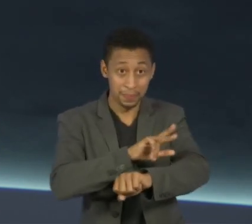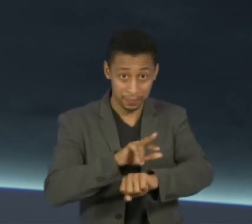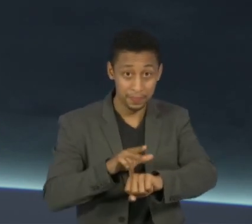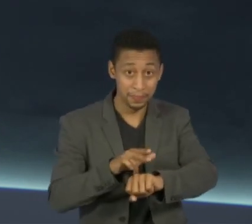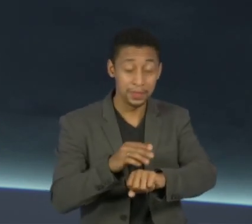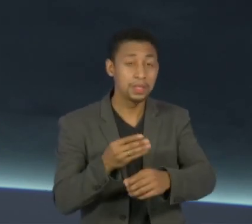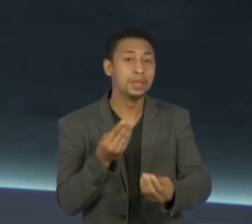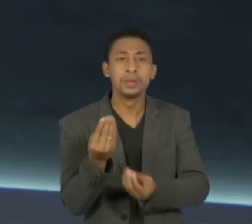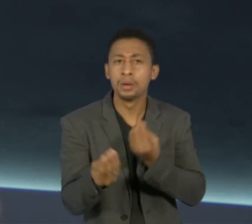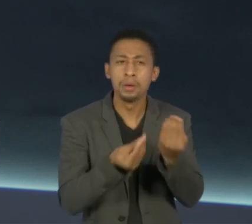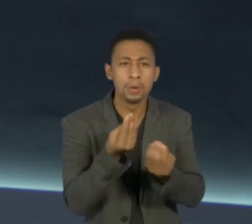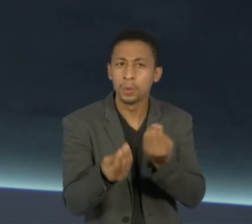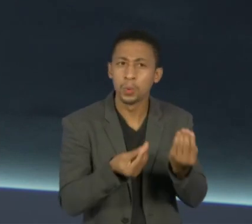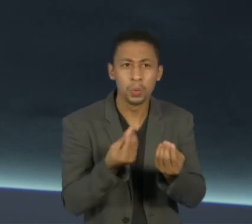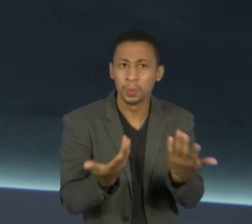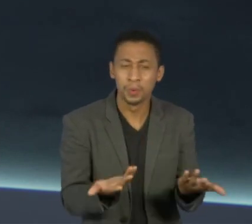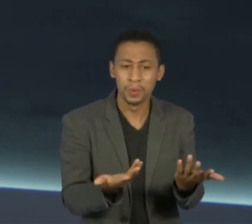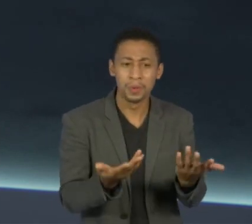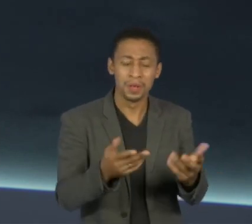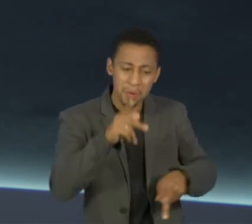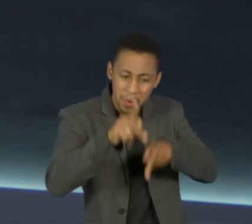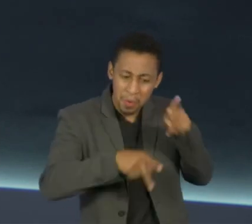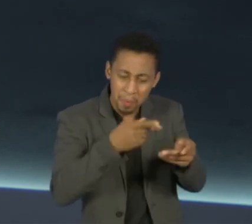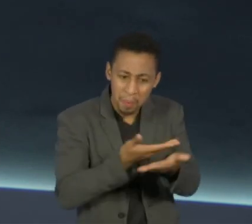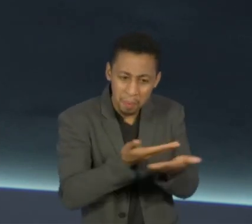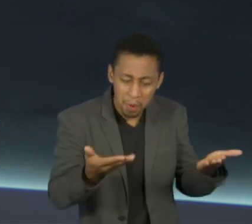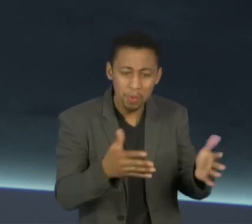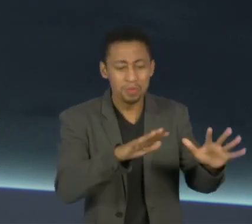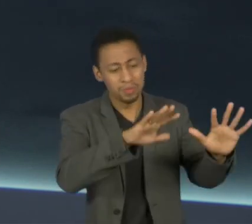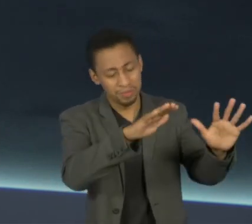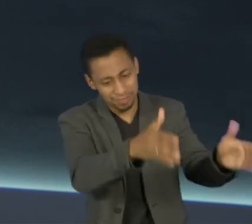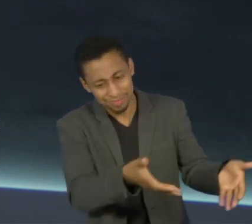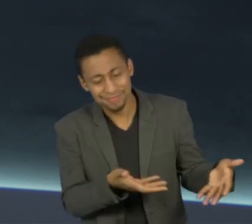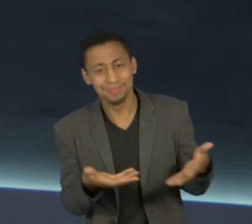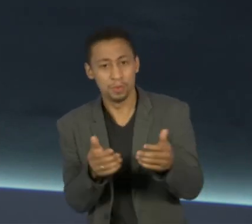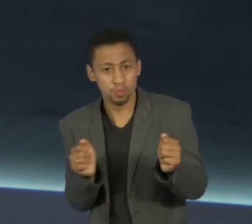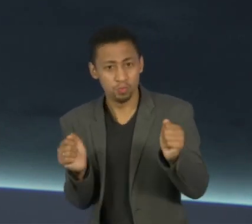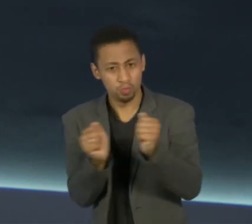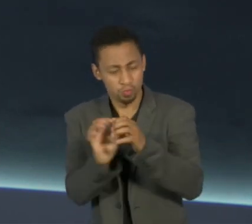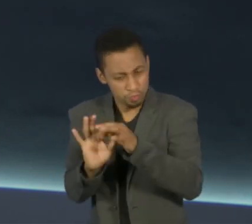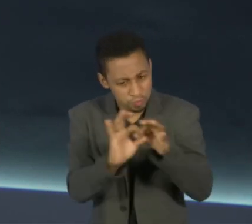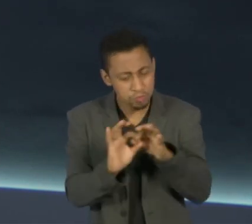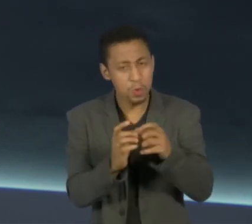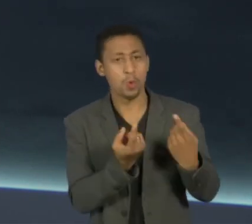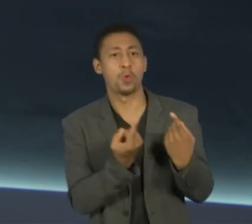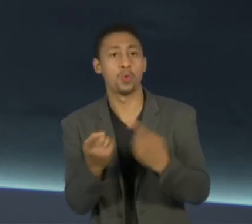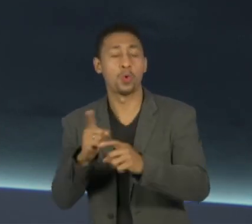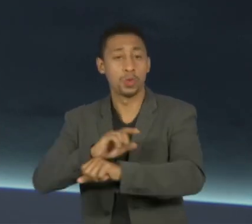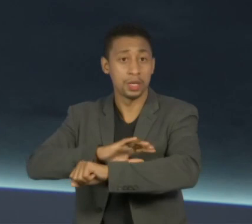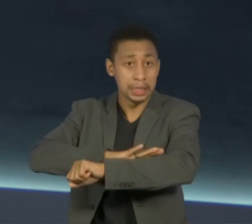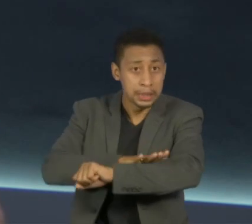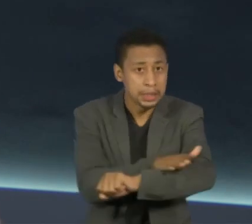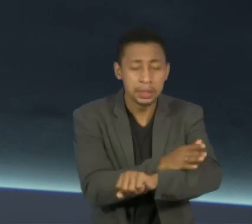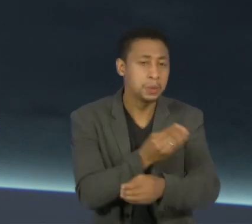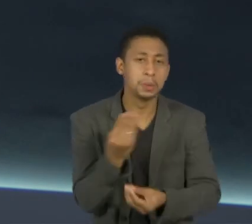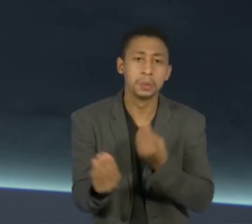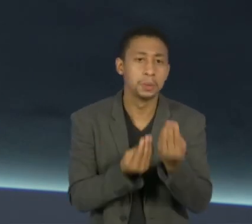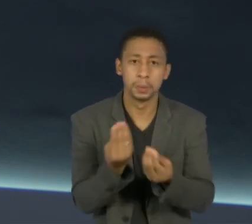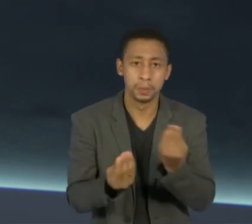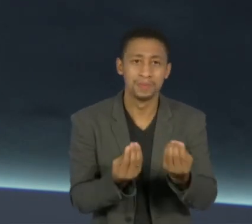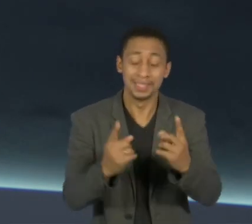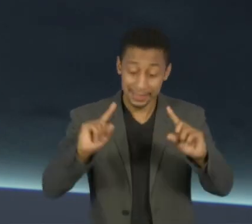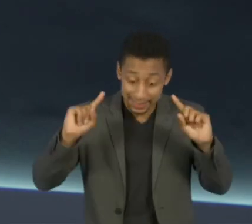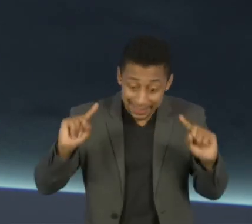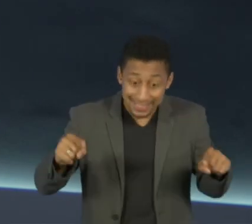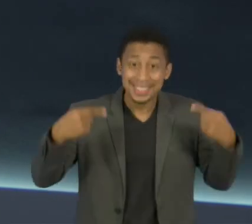como unir a sociedade toda neste combate, não? E nisso a gente passa pelo desafio maior